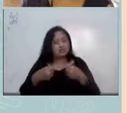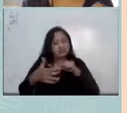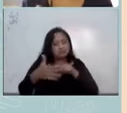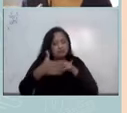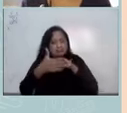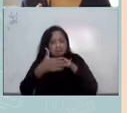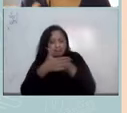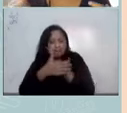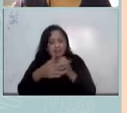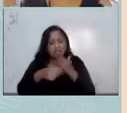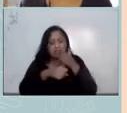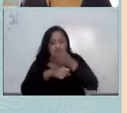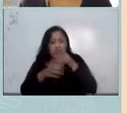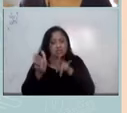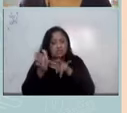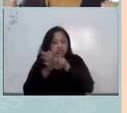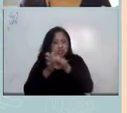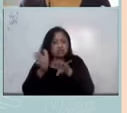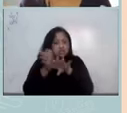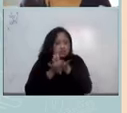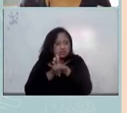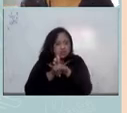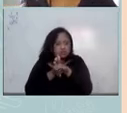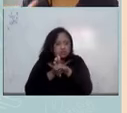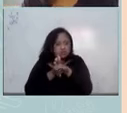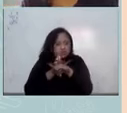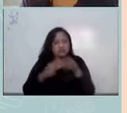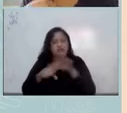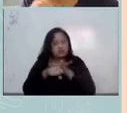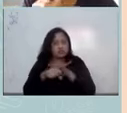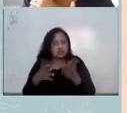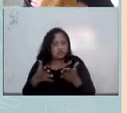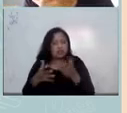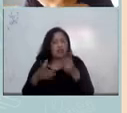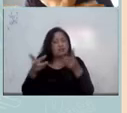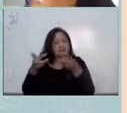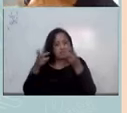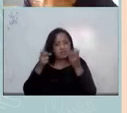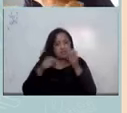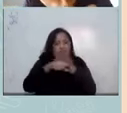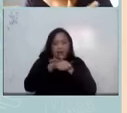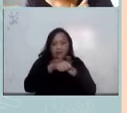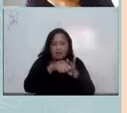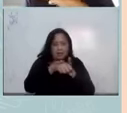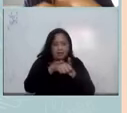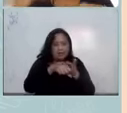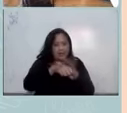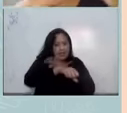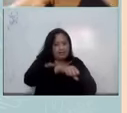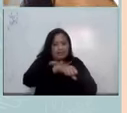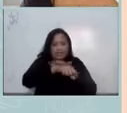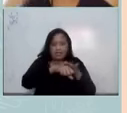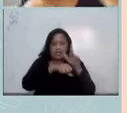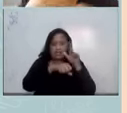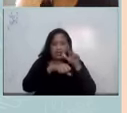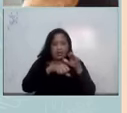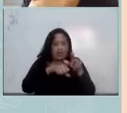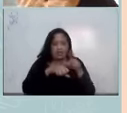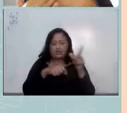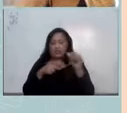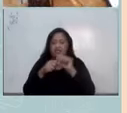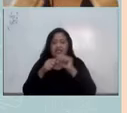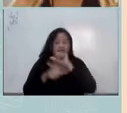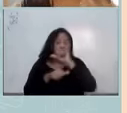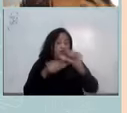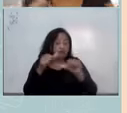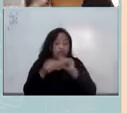a entrada desses micro-organismos, né? Desses agentes causadores de doença. Então, perceba, é uma pele só, é a mesma pele. Ela não vai